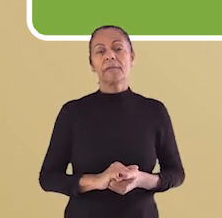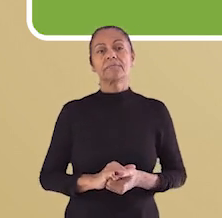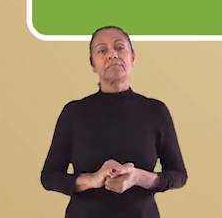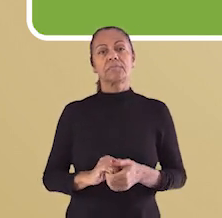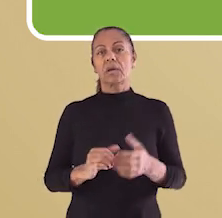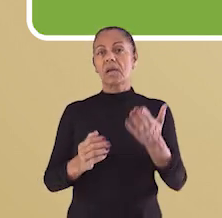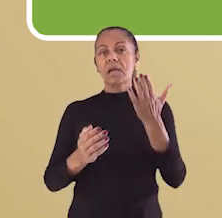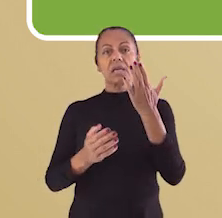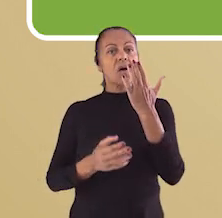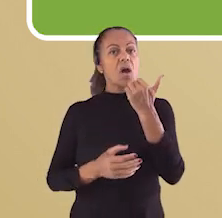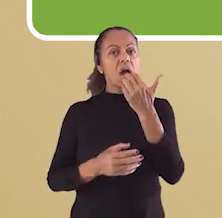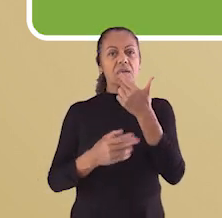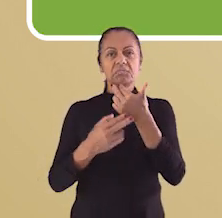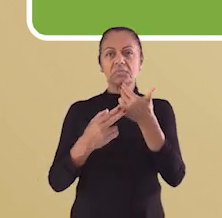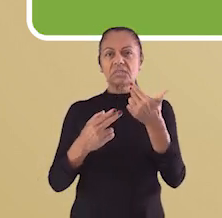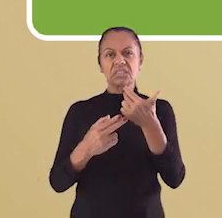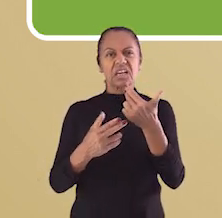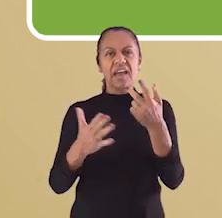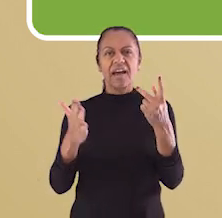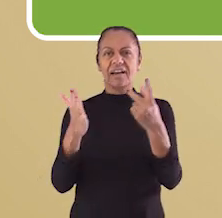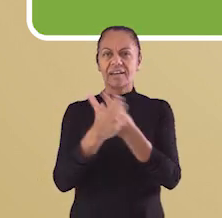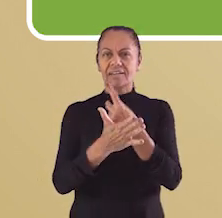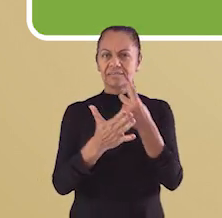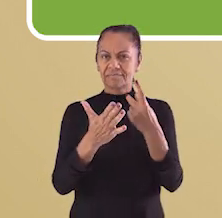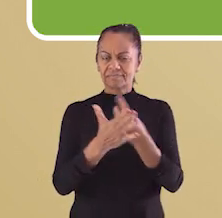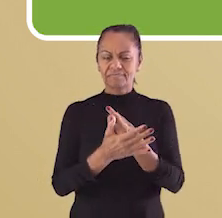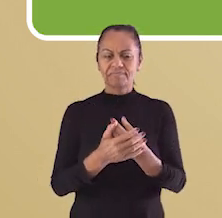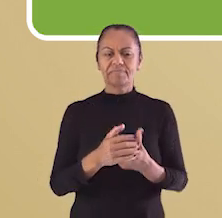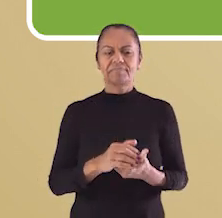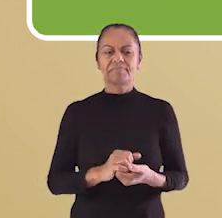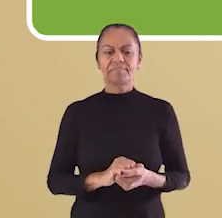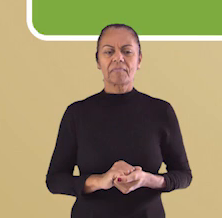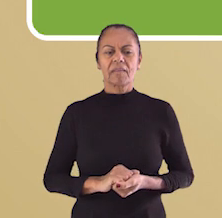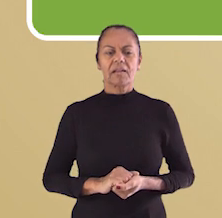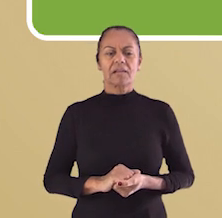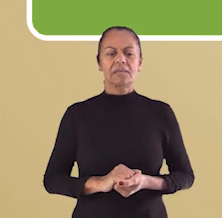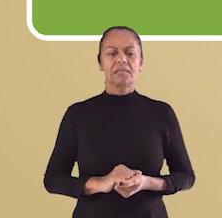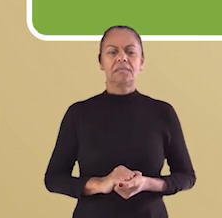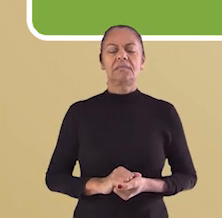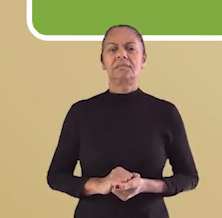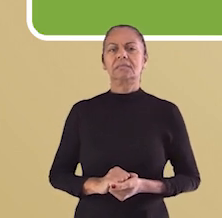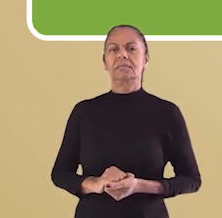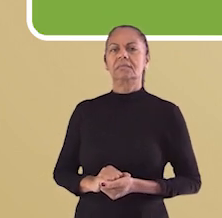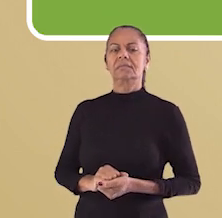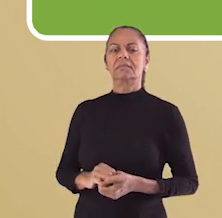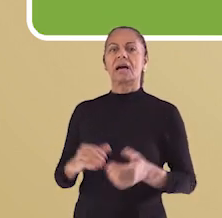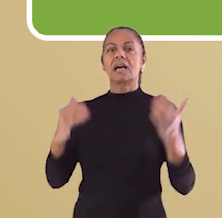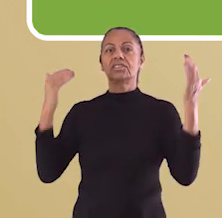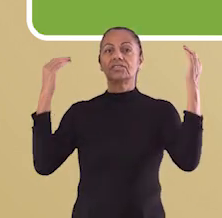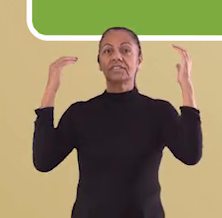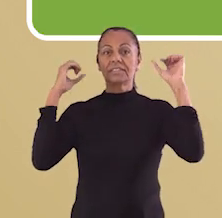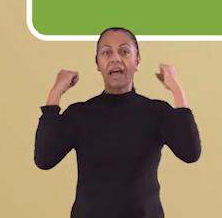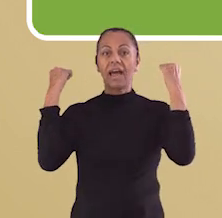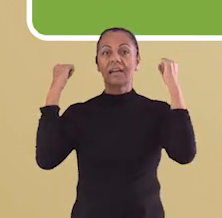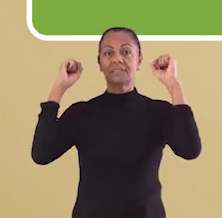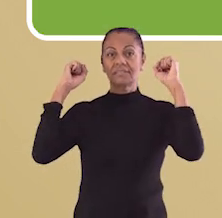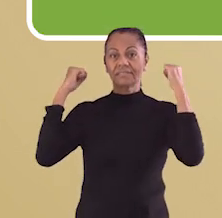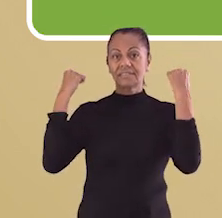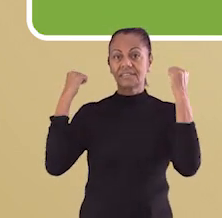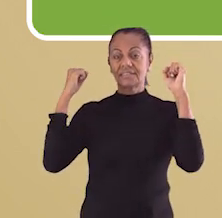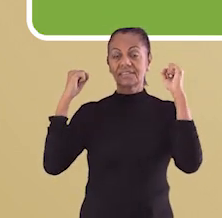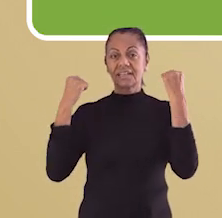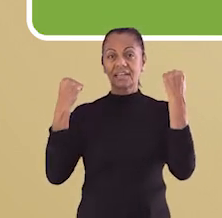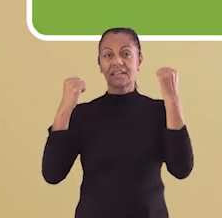muito peso, mas por conta dessa má alimentação. Não necessariamente por causa da quantidade. E não apenas atividades físicas,